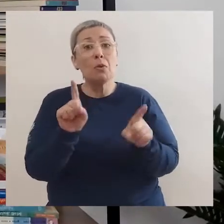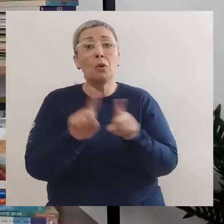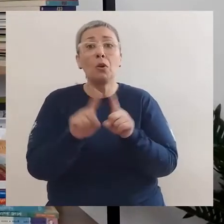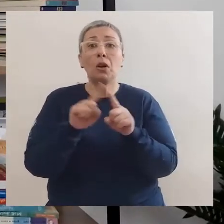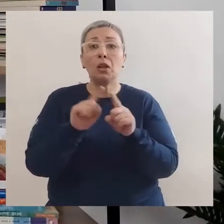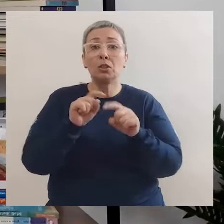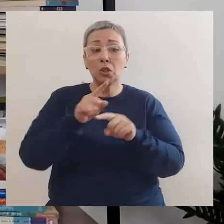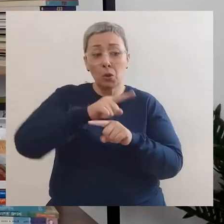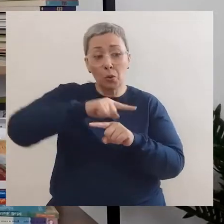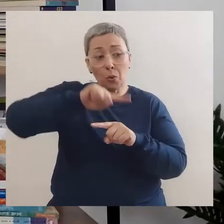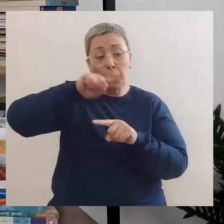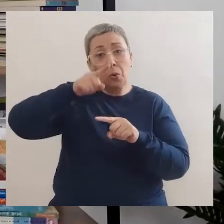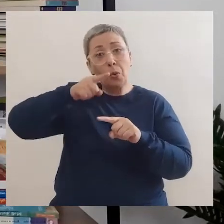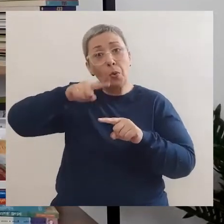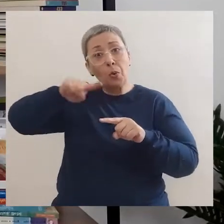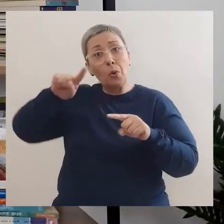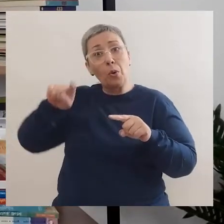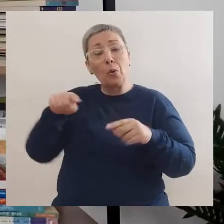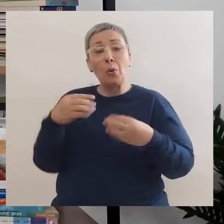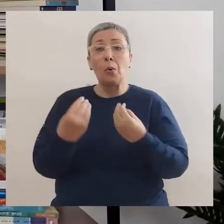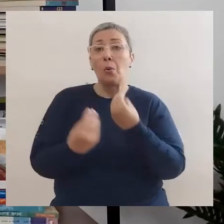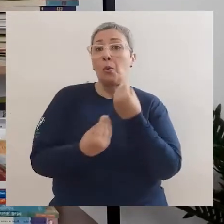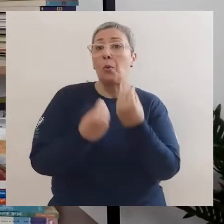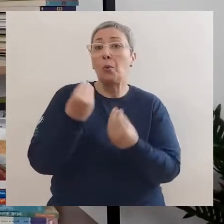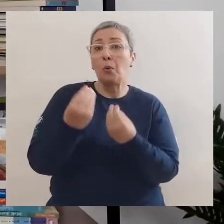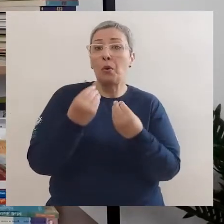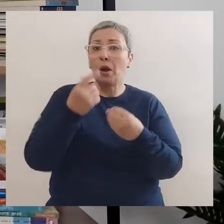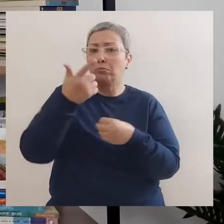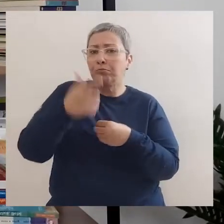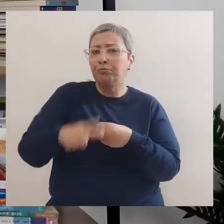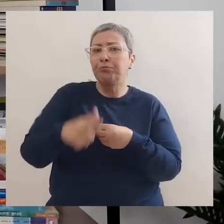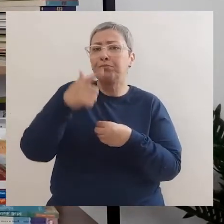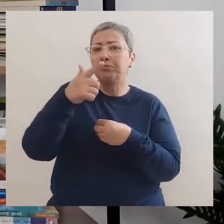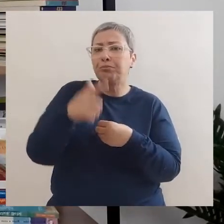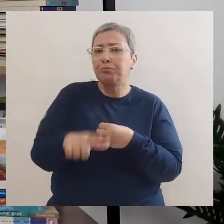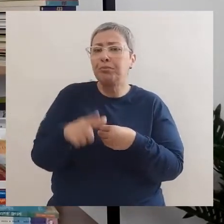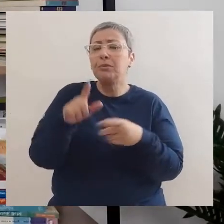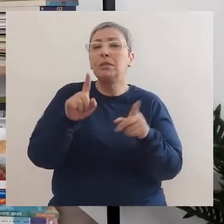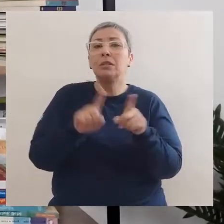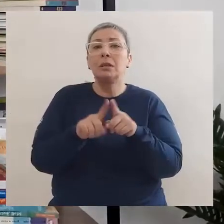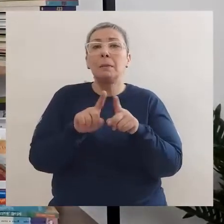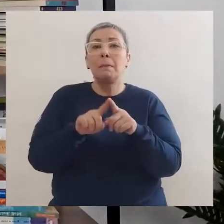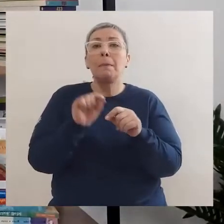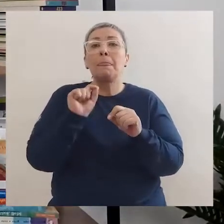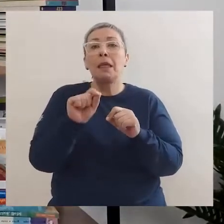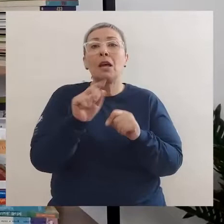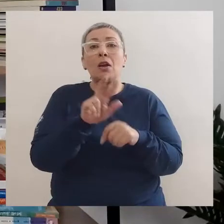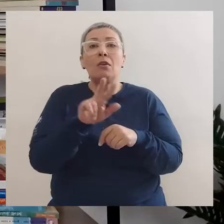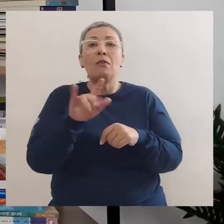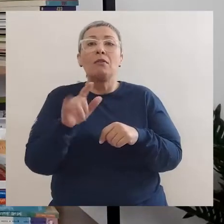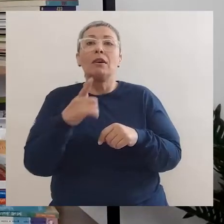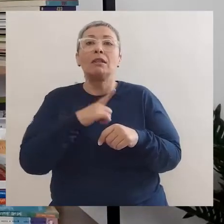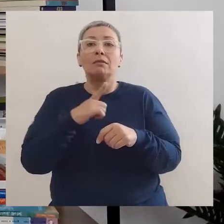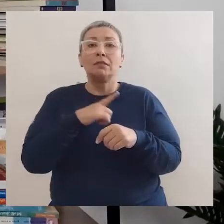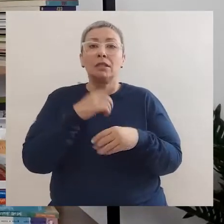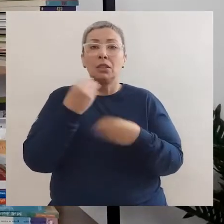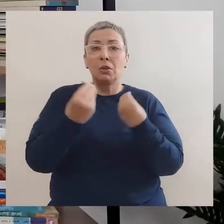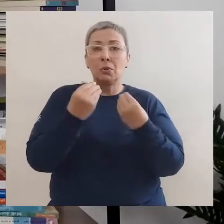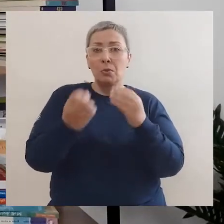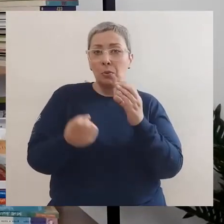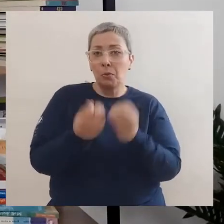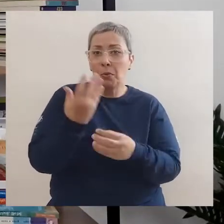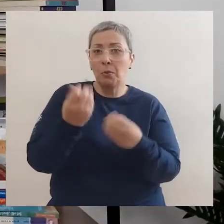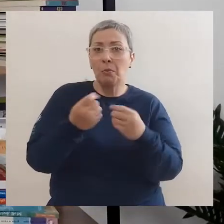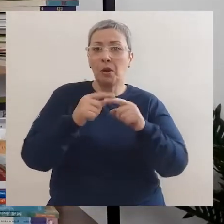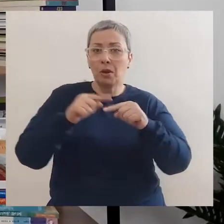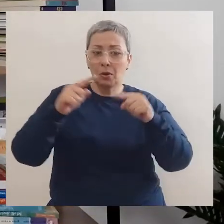forma geométrica, também simples, nós podemos contornar esta forma